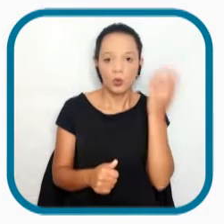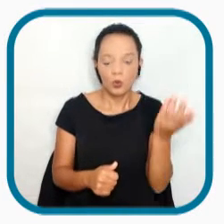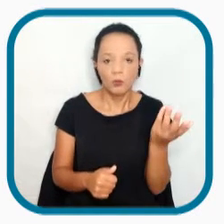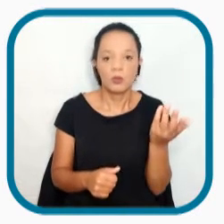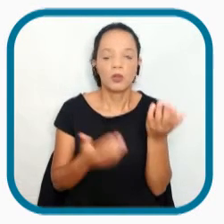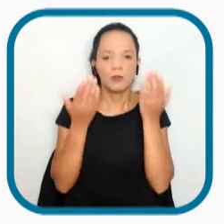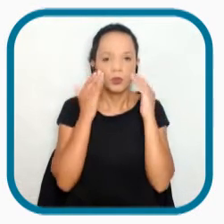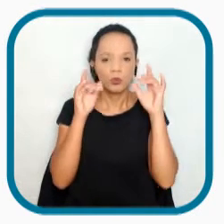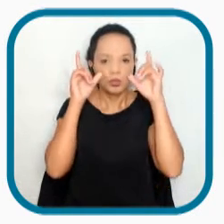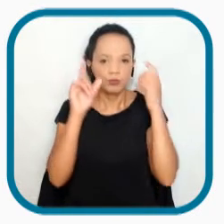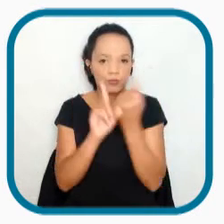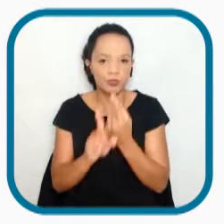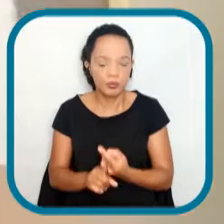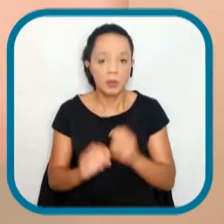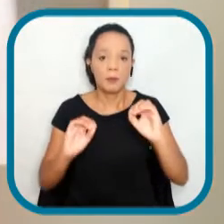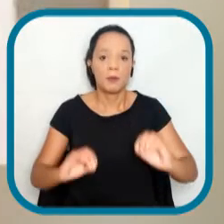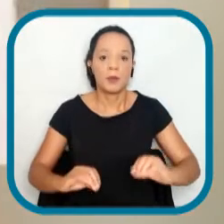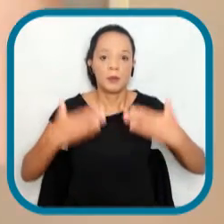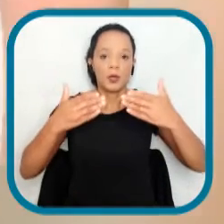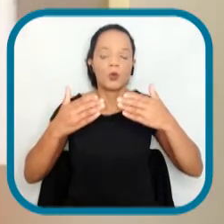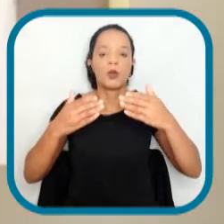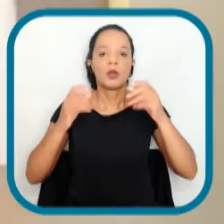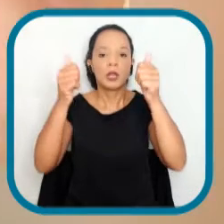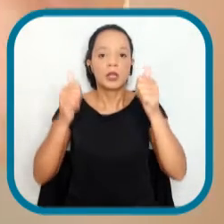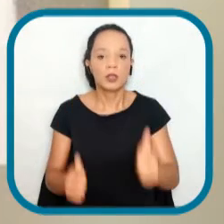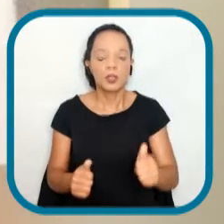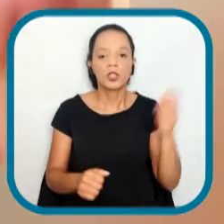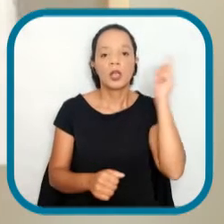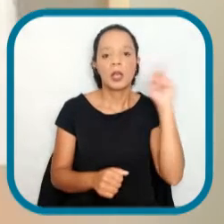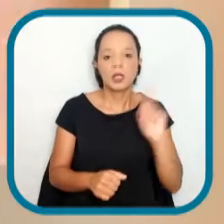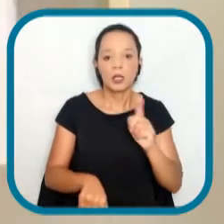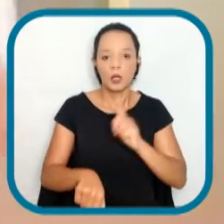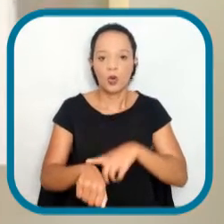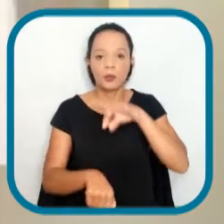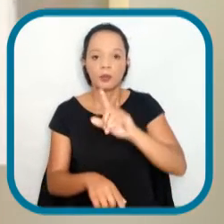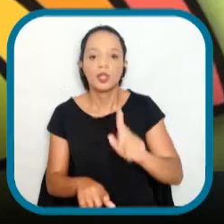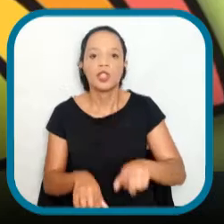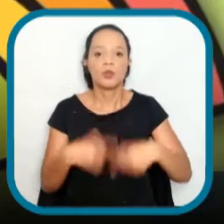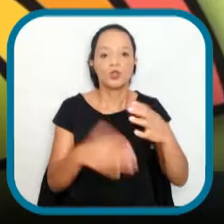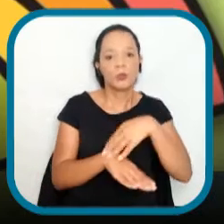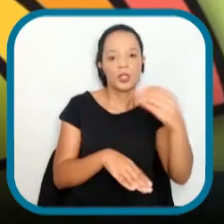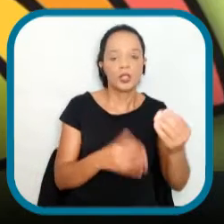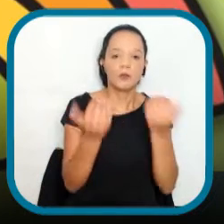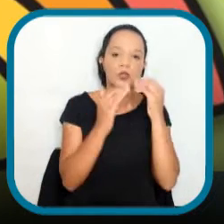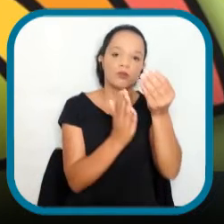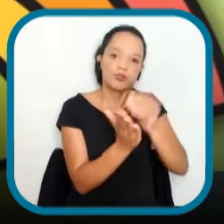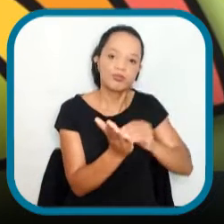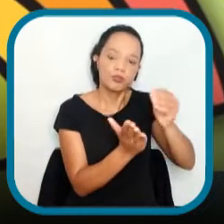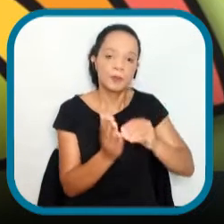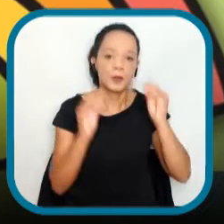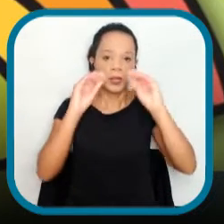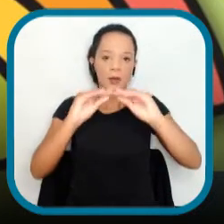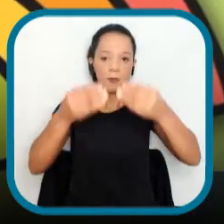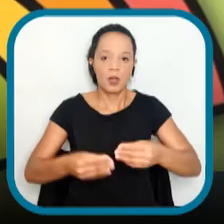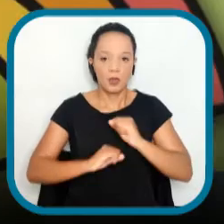nossas páginas de redes sociais, primeiro com o cartaz, com a data, hora e local e posteriormente com a informação do manifesto. Nós usamos a